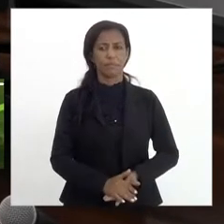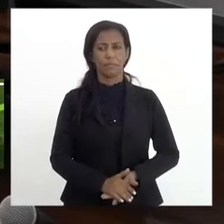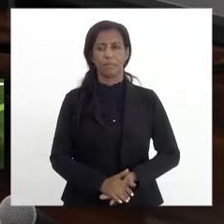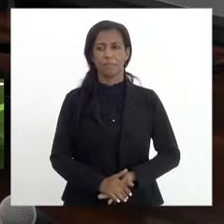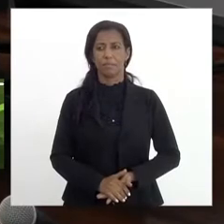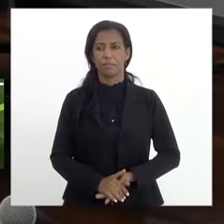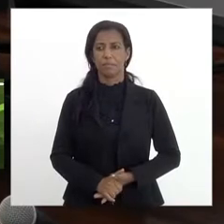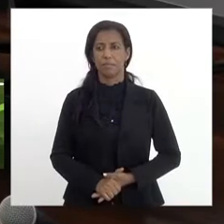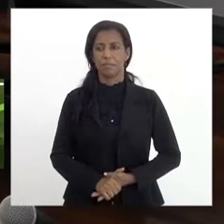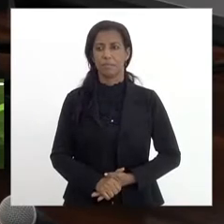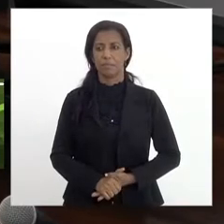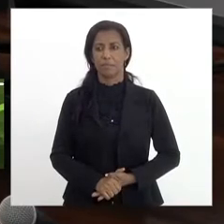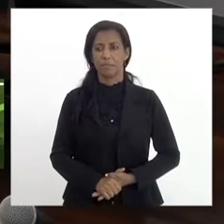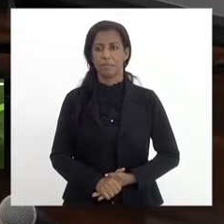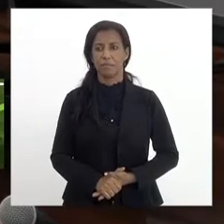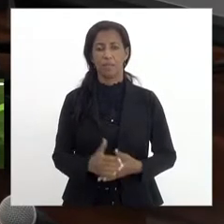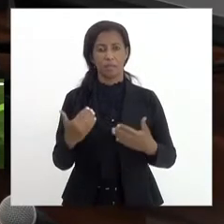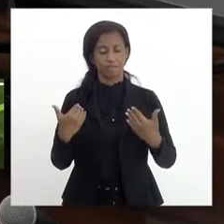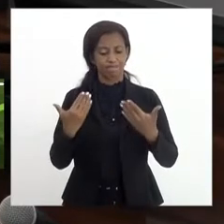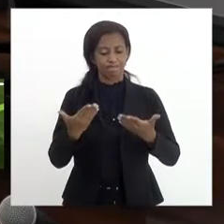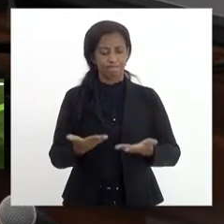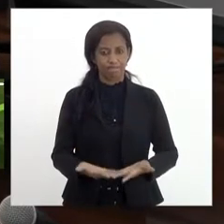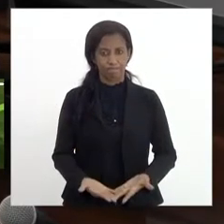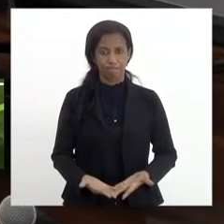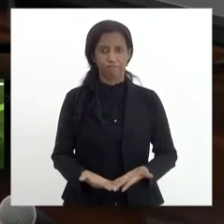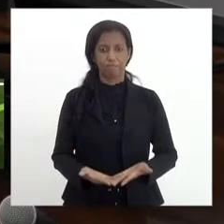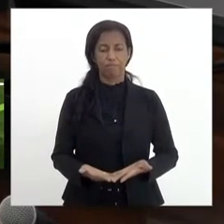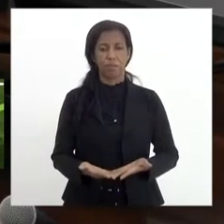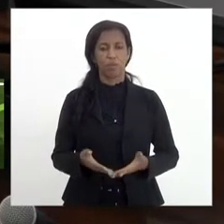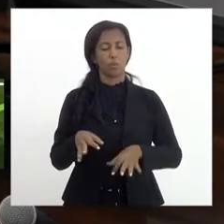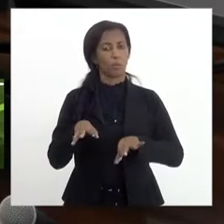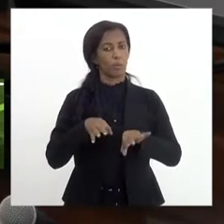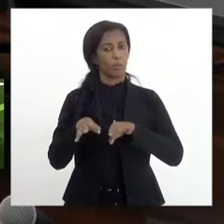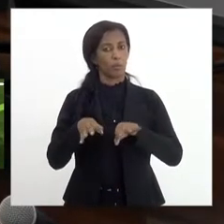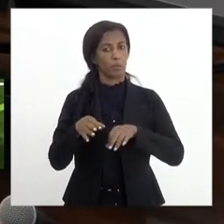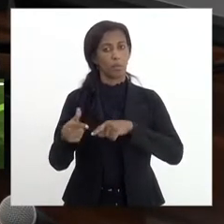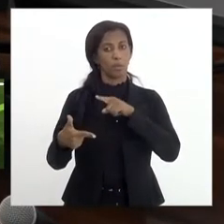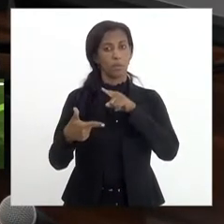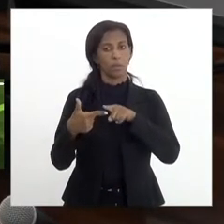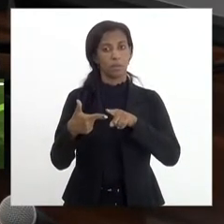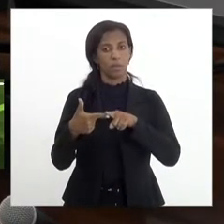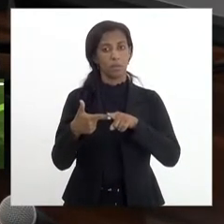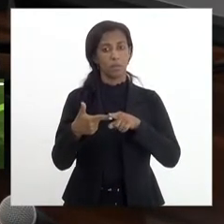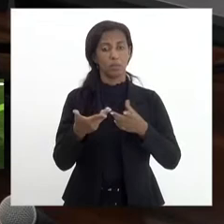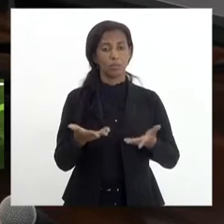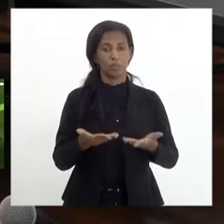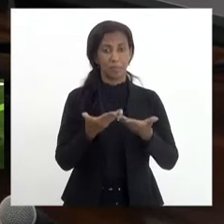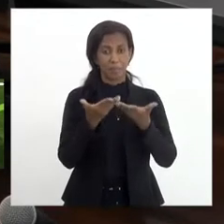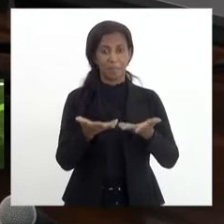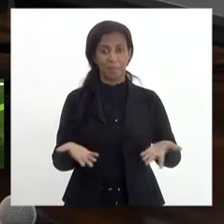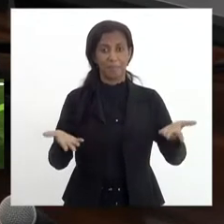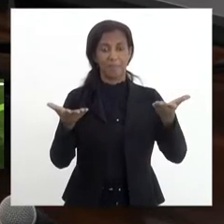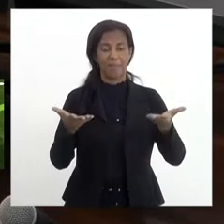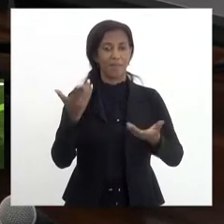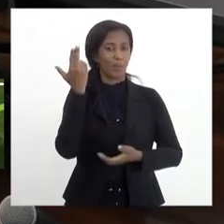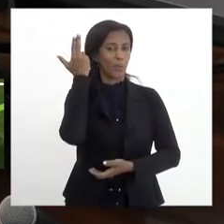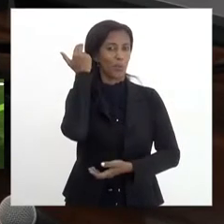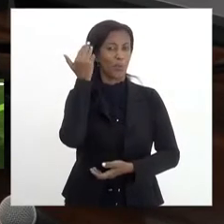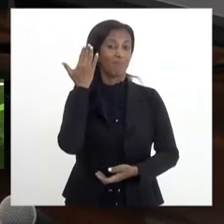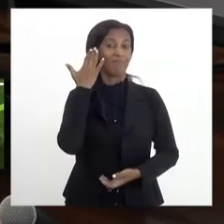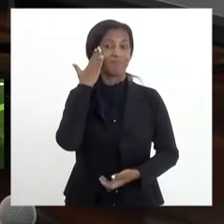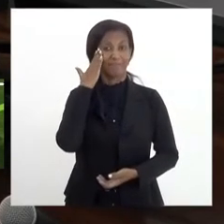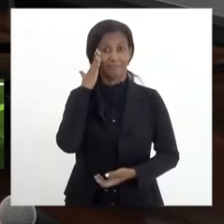Trabalho exaustivo, né? Se debruça sobre um importante projeto. Segundo, homenagear o deputado Eliomar Coelho, que é um